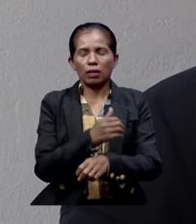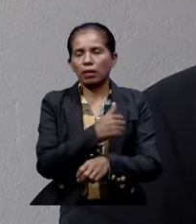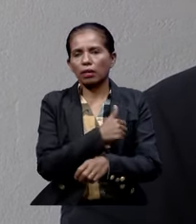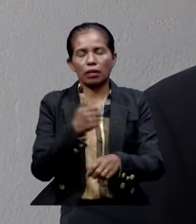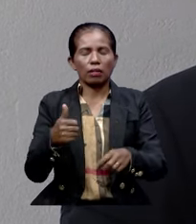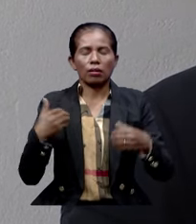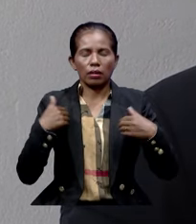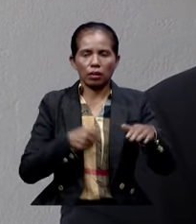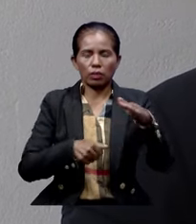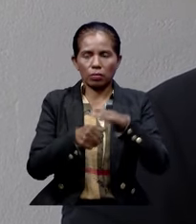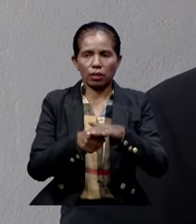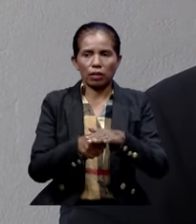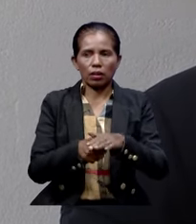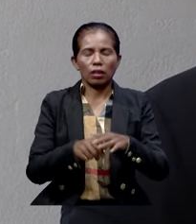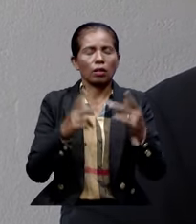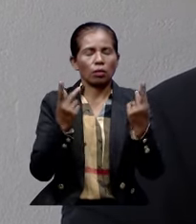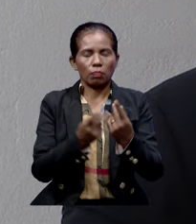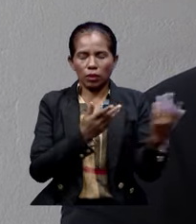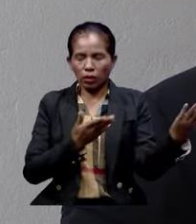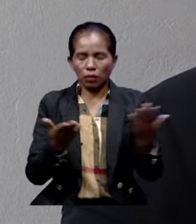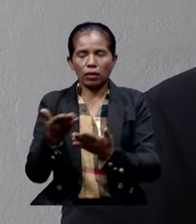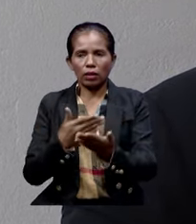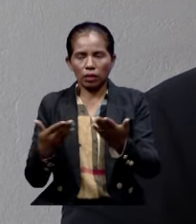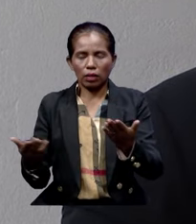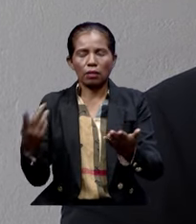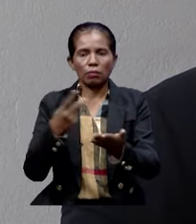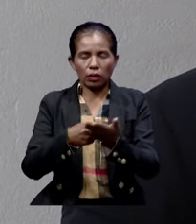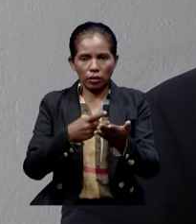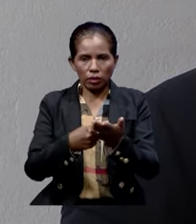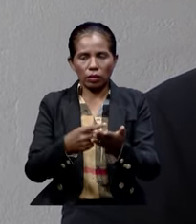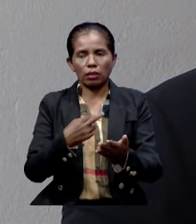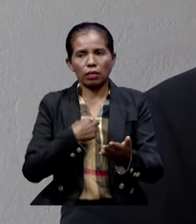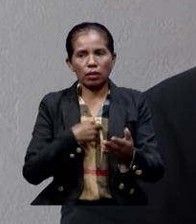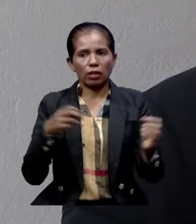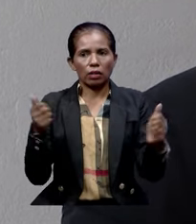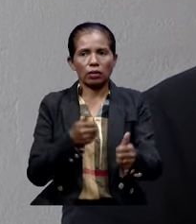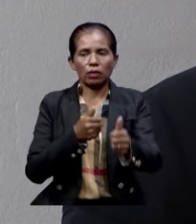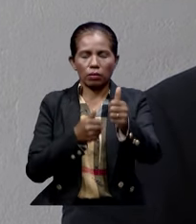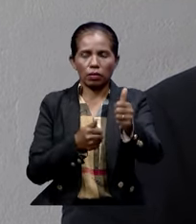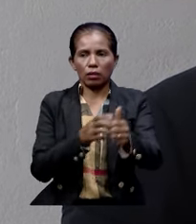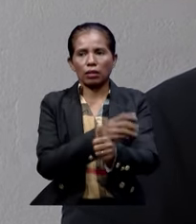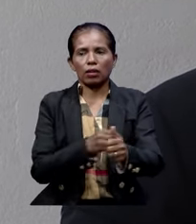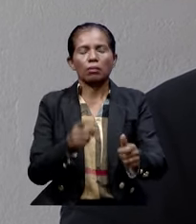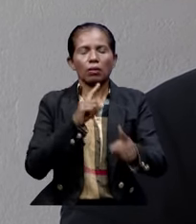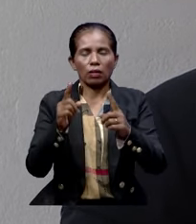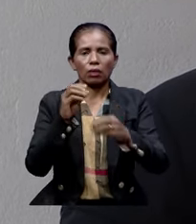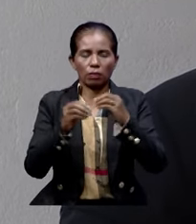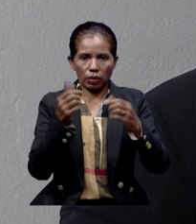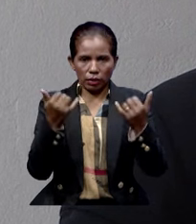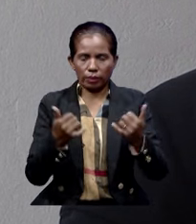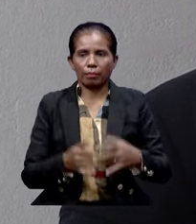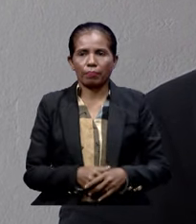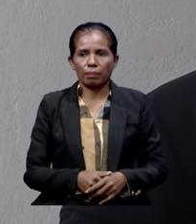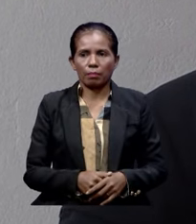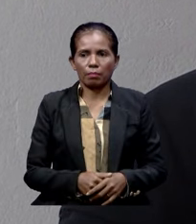segredo. Announcer, empresa hatama sasan ba iha proyeto nai, makla tur spesifikasan im kestione den.